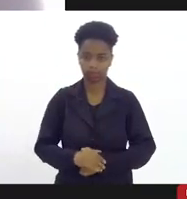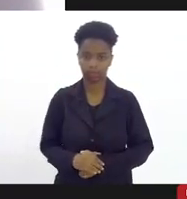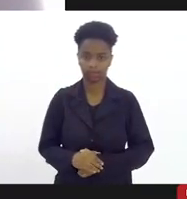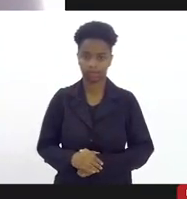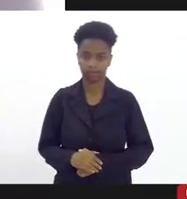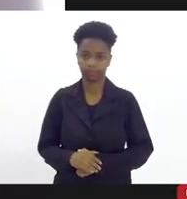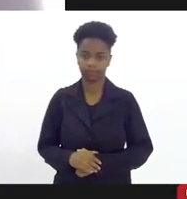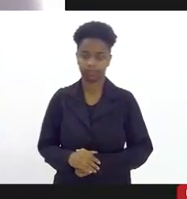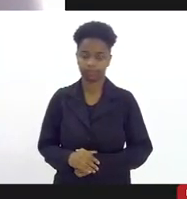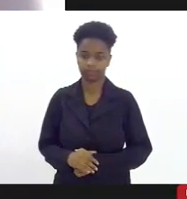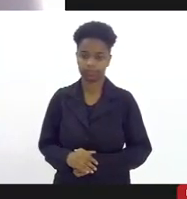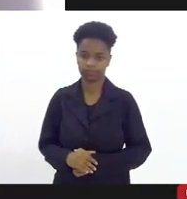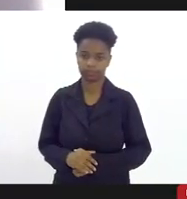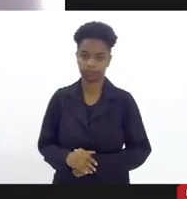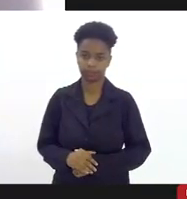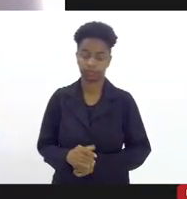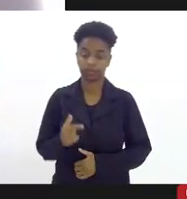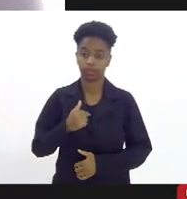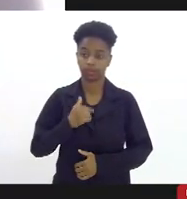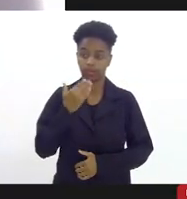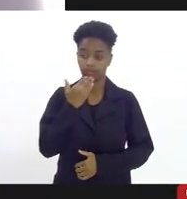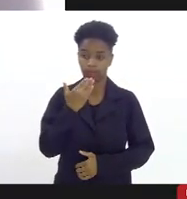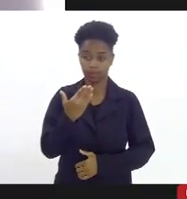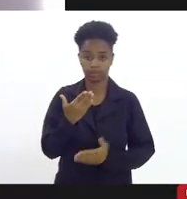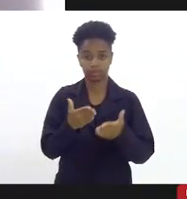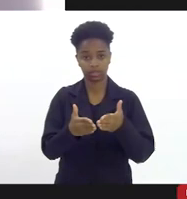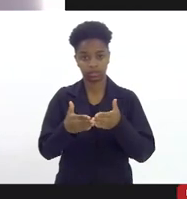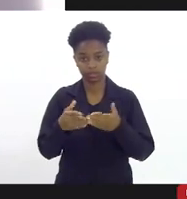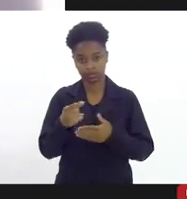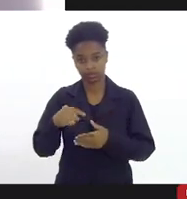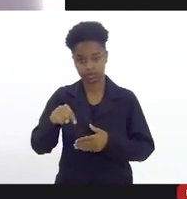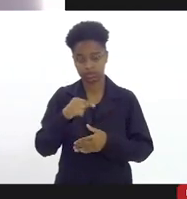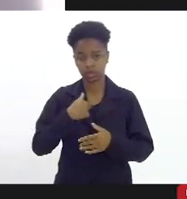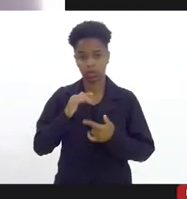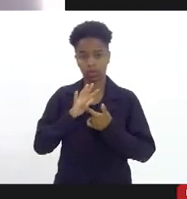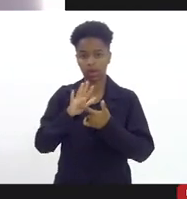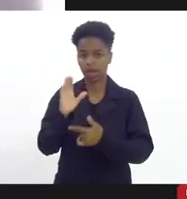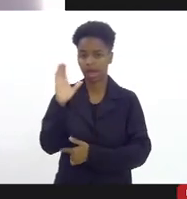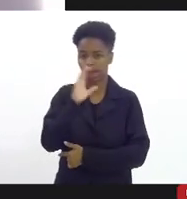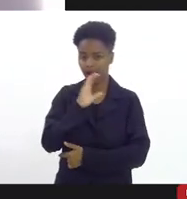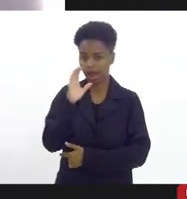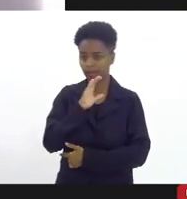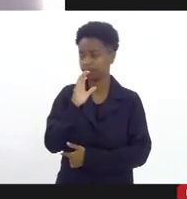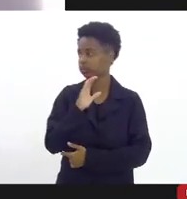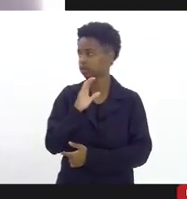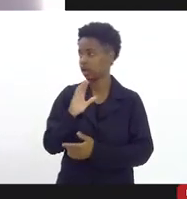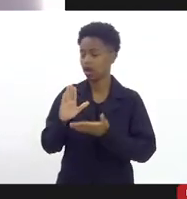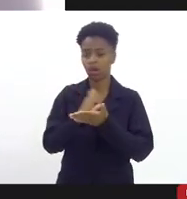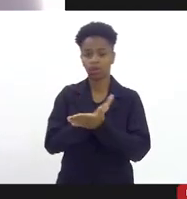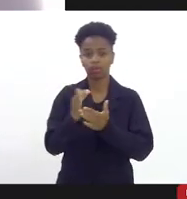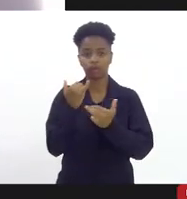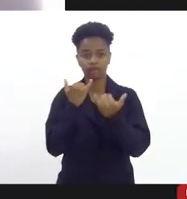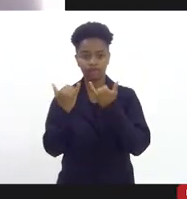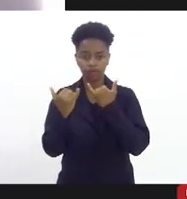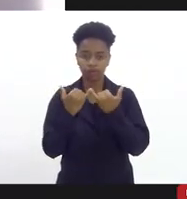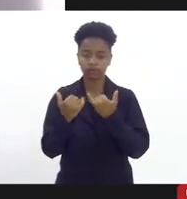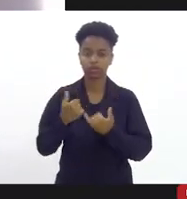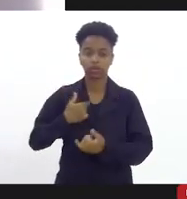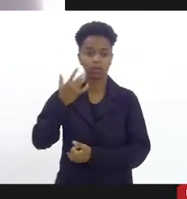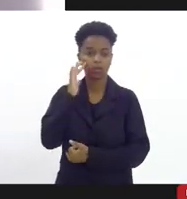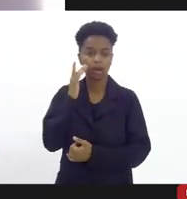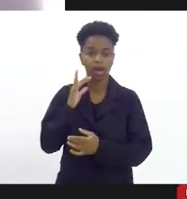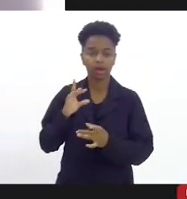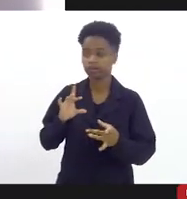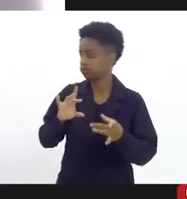eu vou pedir licença a vocês vou apresentar aqui rapidamente um conjunto de informações que eu acho que vão ao encontro